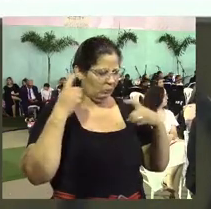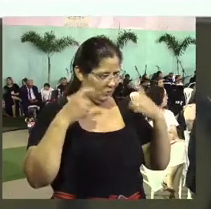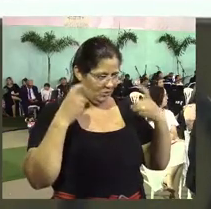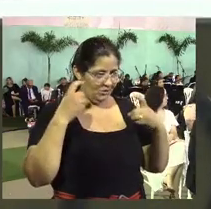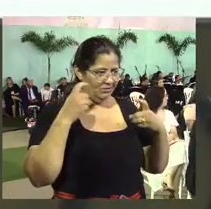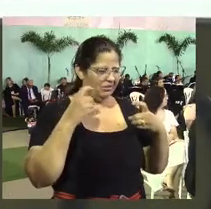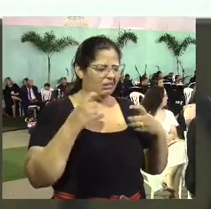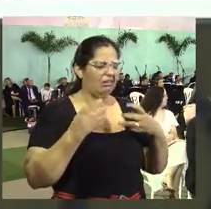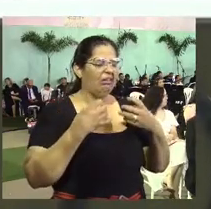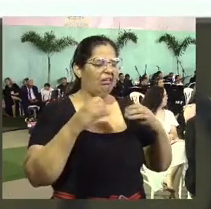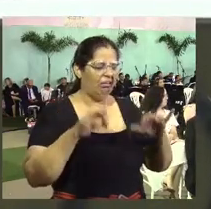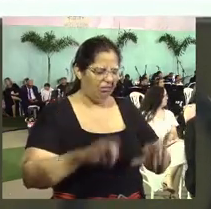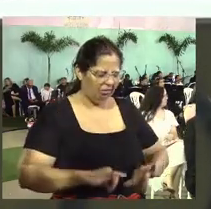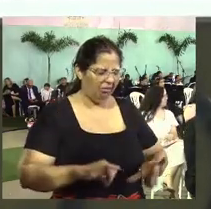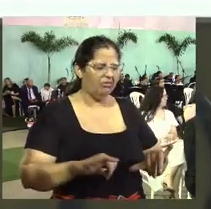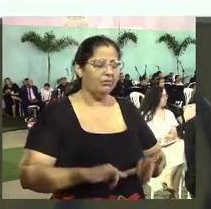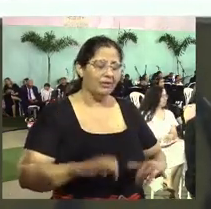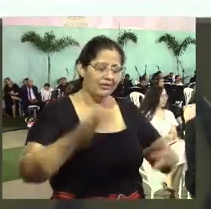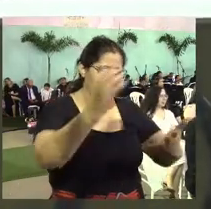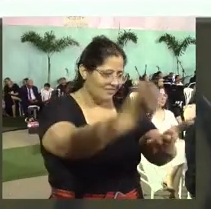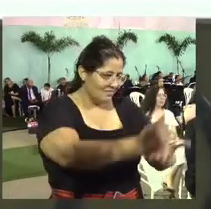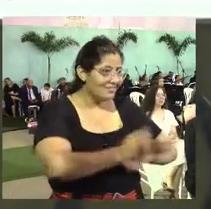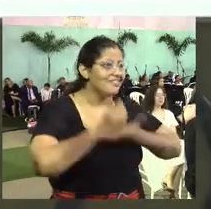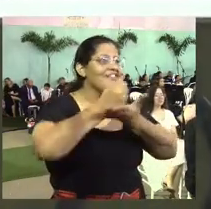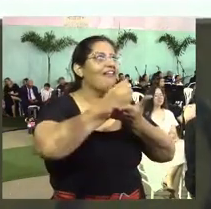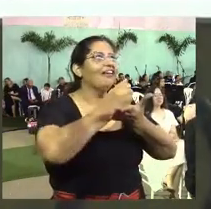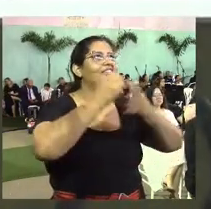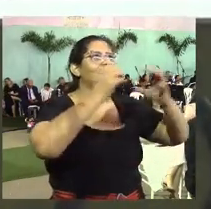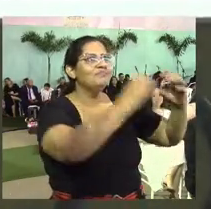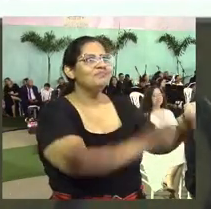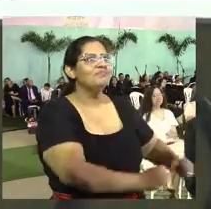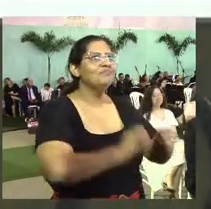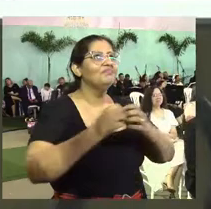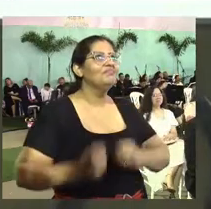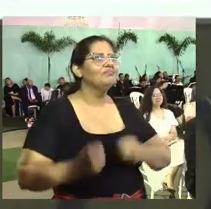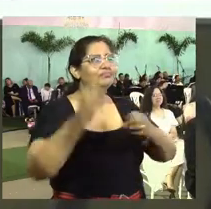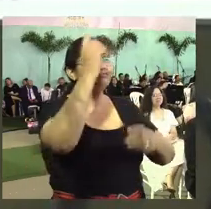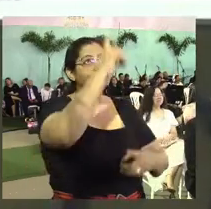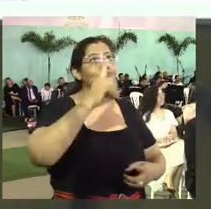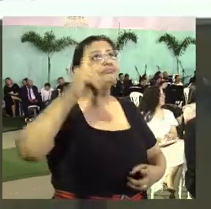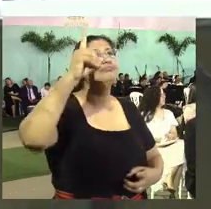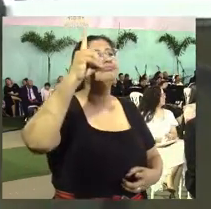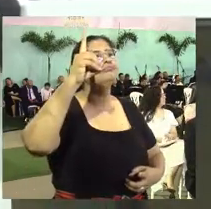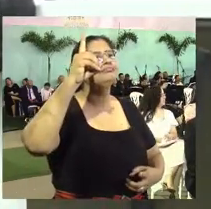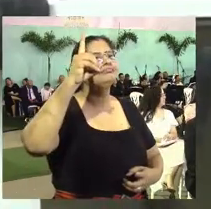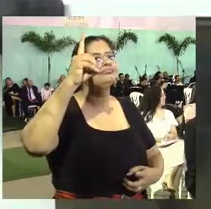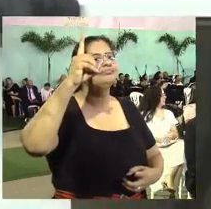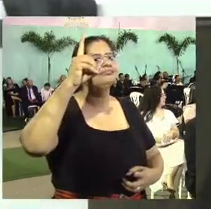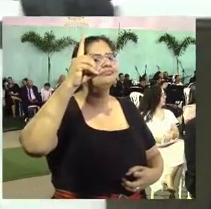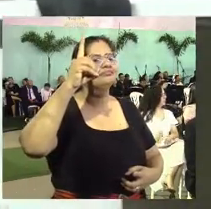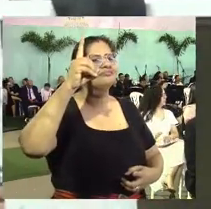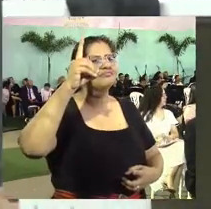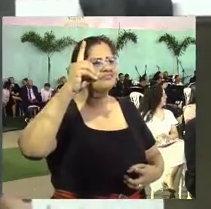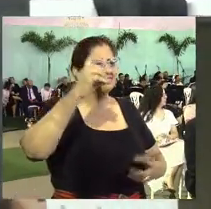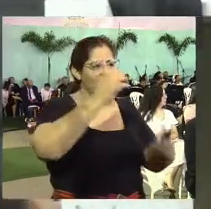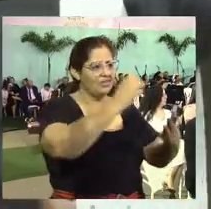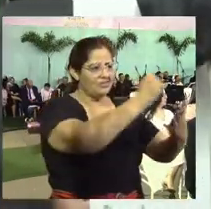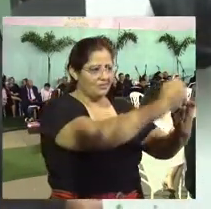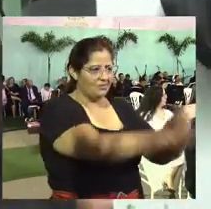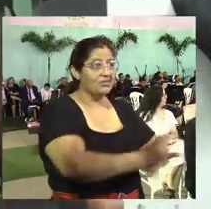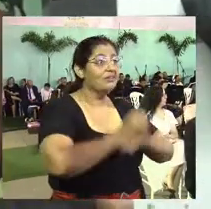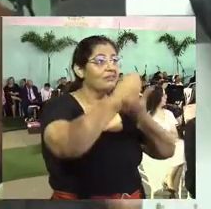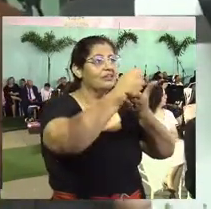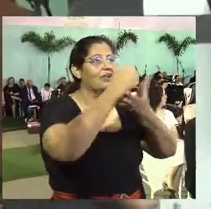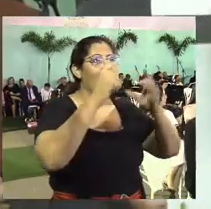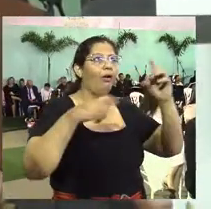mas para nós que somos salvos é poder de Deus e nós somos salvos pela loucura da pregação